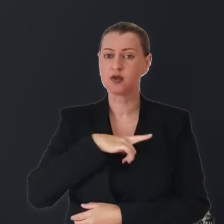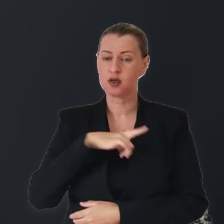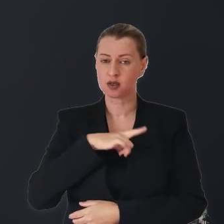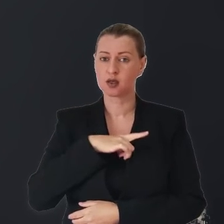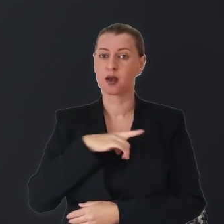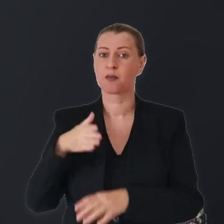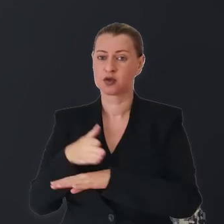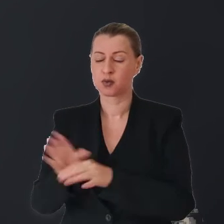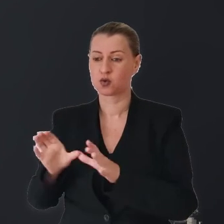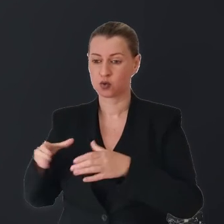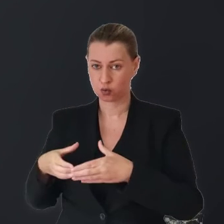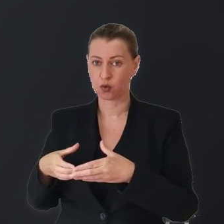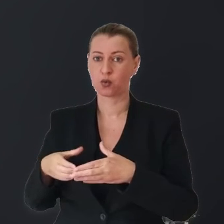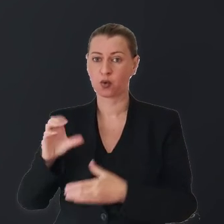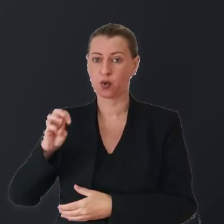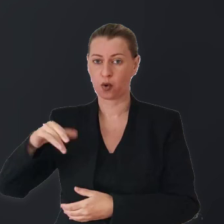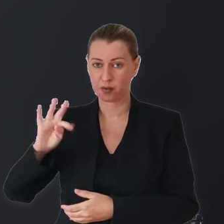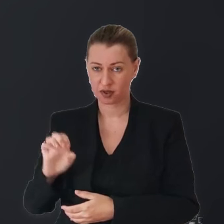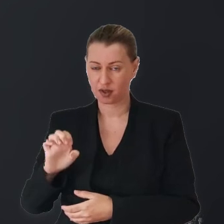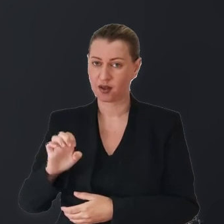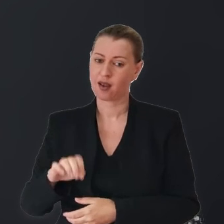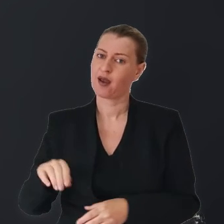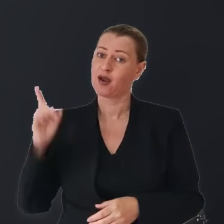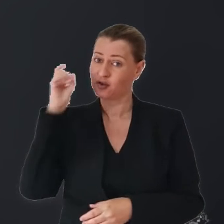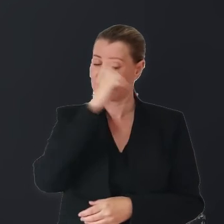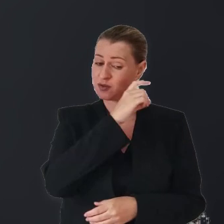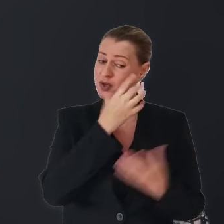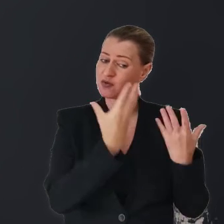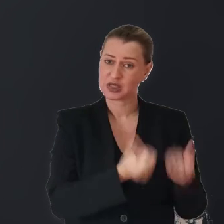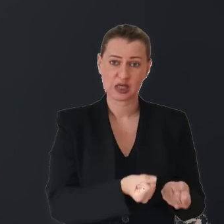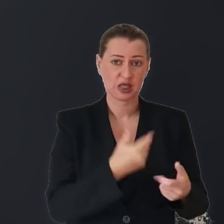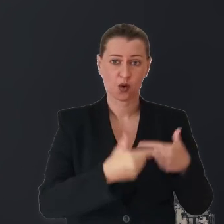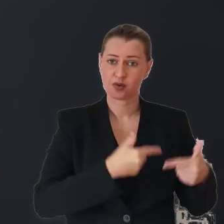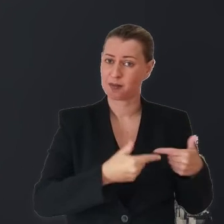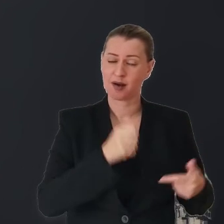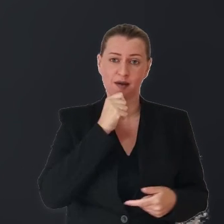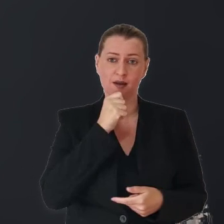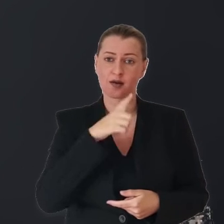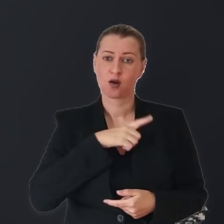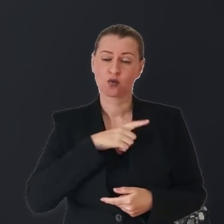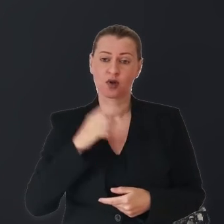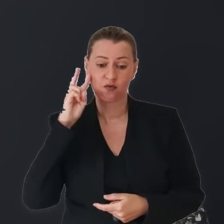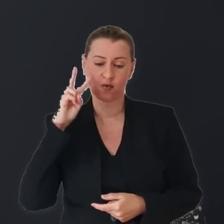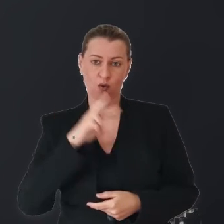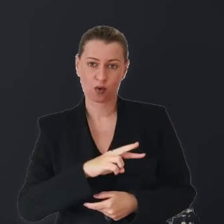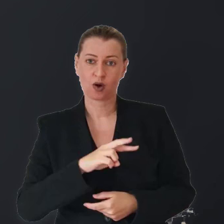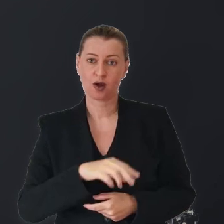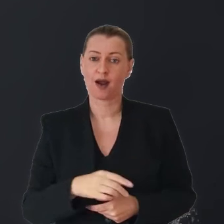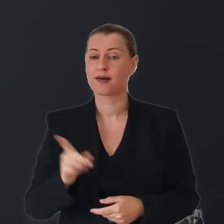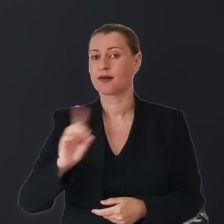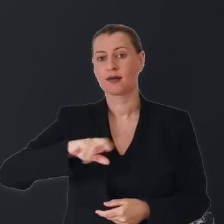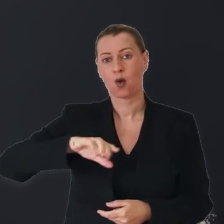passar pelo comitê, né? Dificilmente eles vão aceitar um trabalho que não passou, que não é ainda, acho que a realidade das